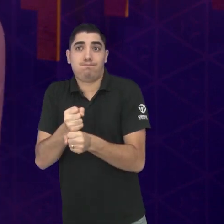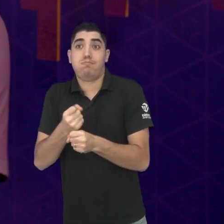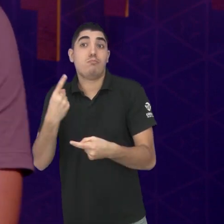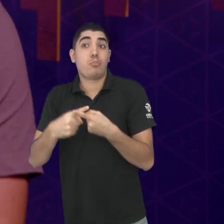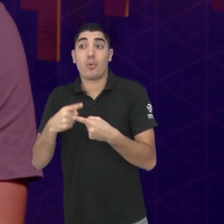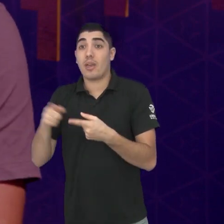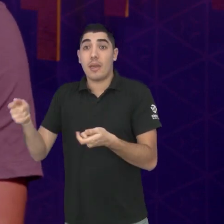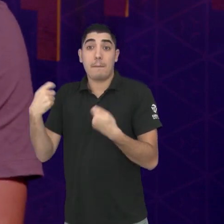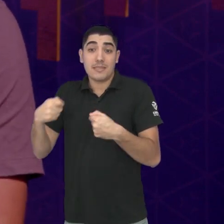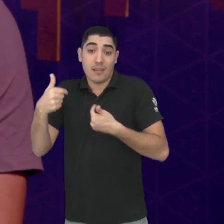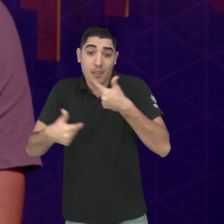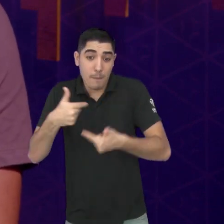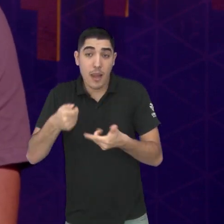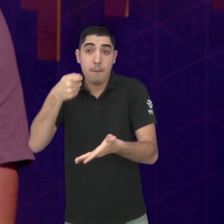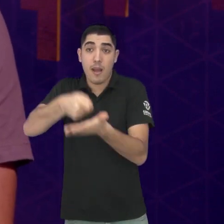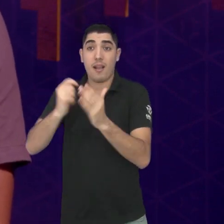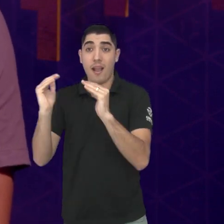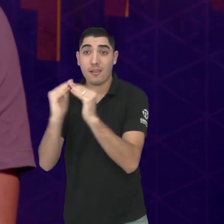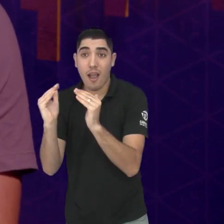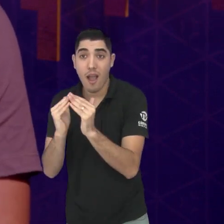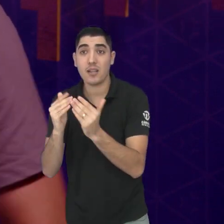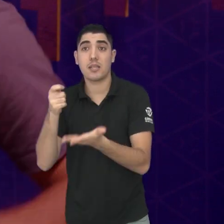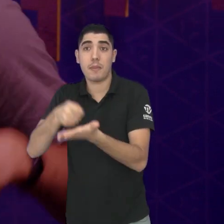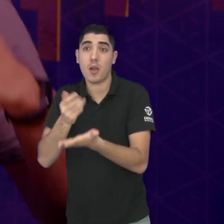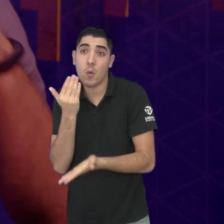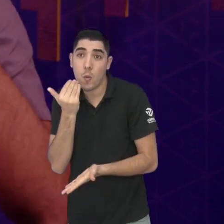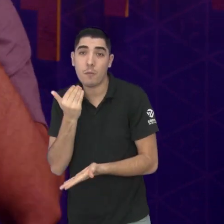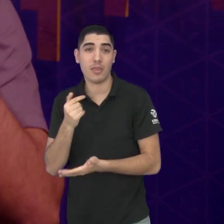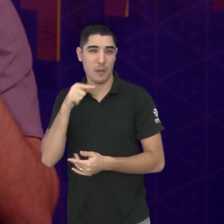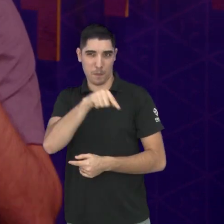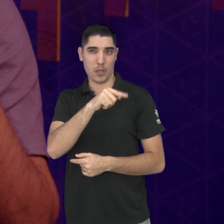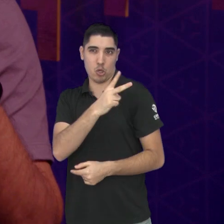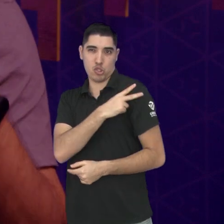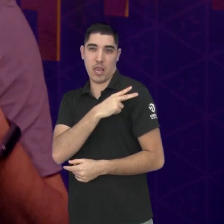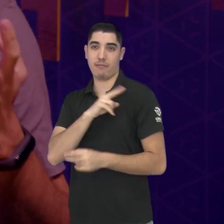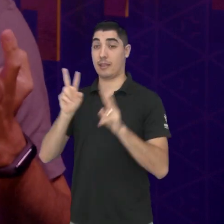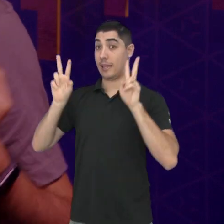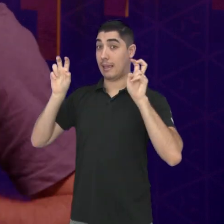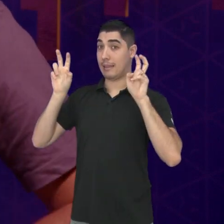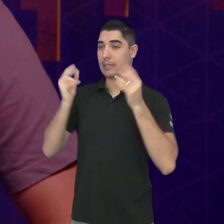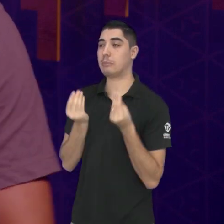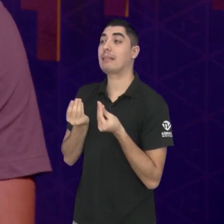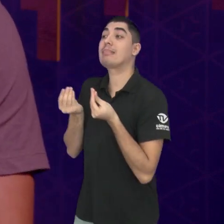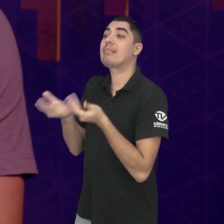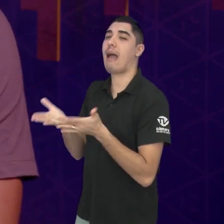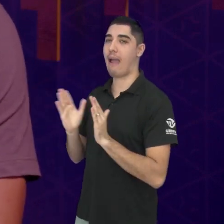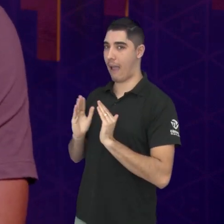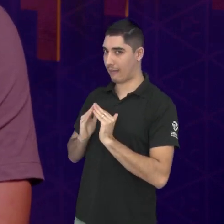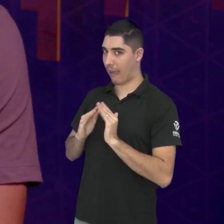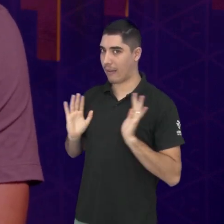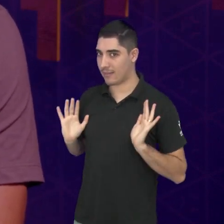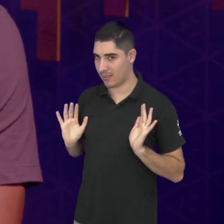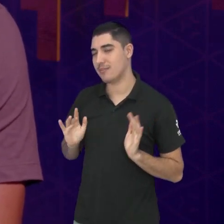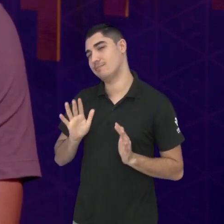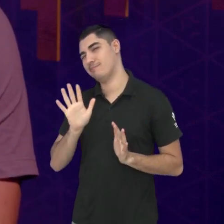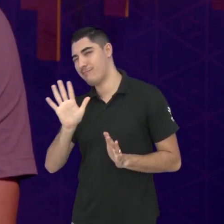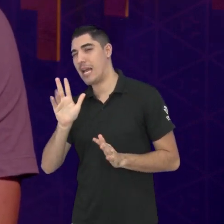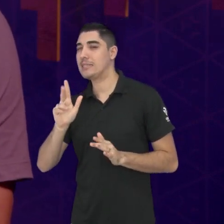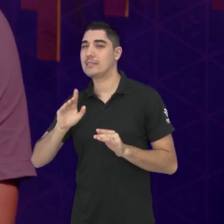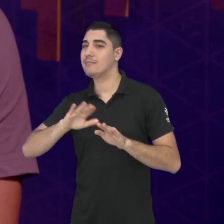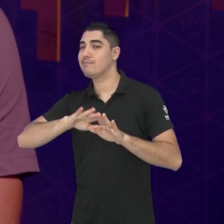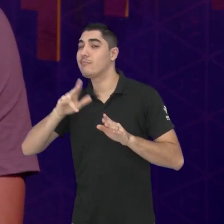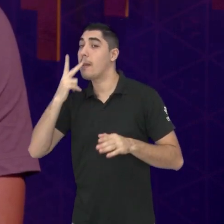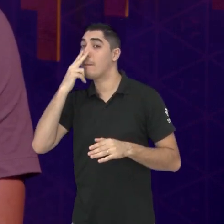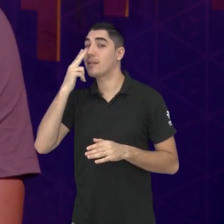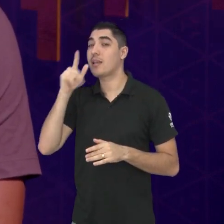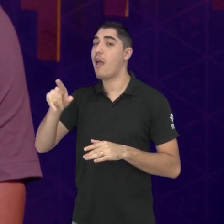para pagar a moradia que o patrão tá fornecendo para ele, né? E ele nunca vai conseguir sair daquilo, até